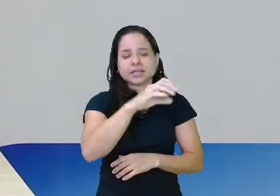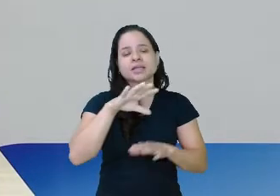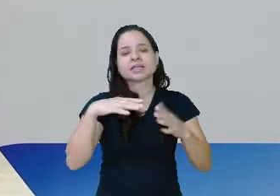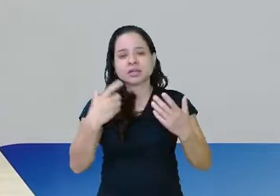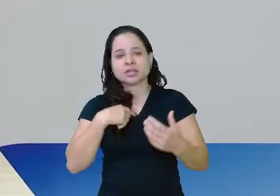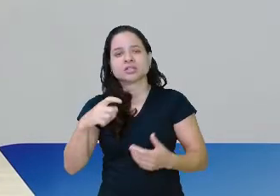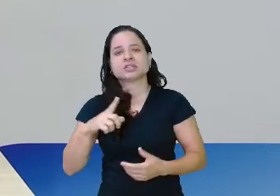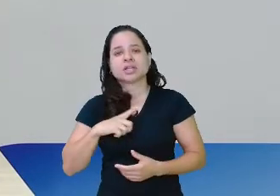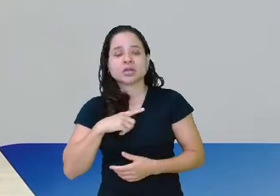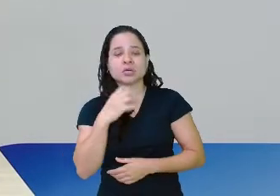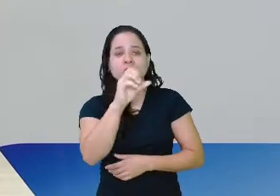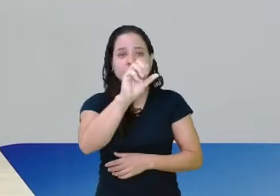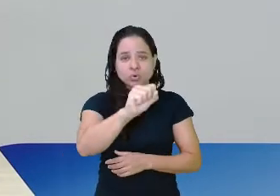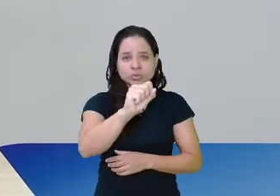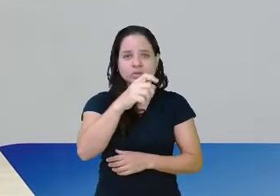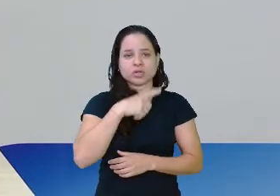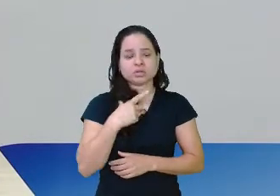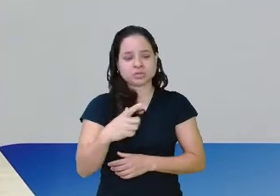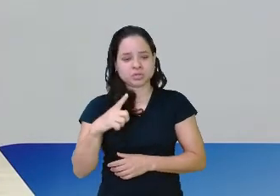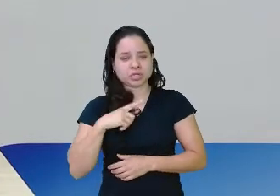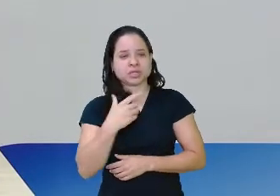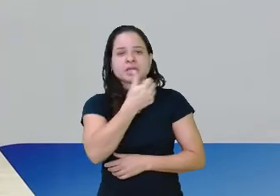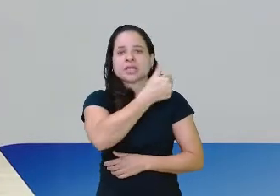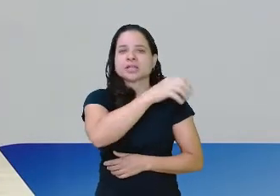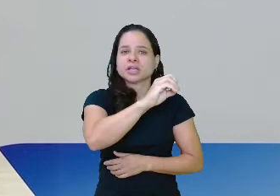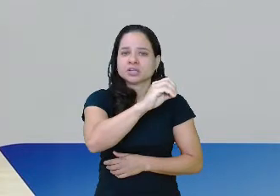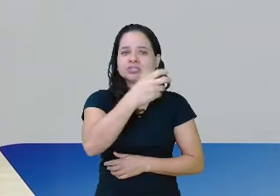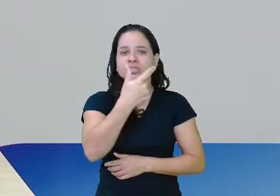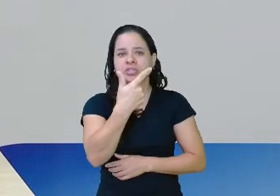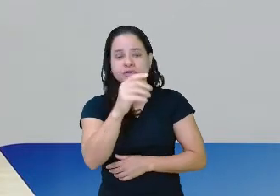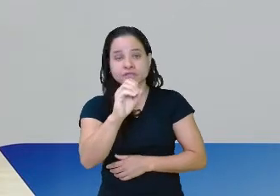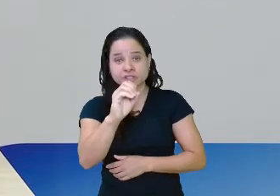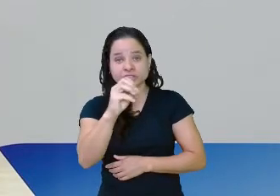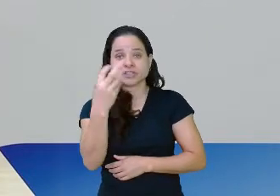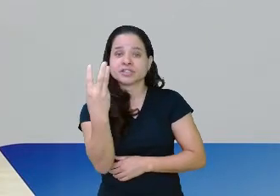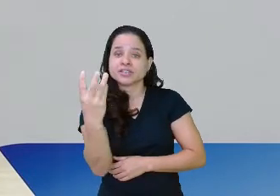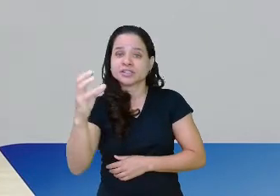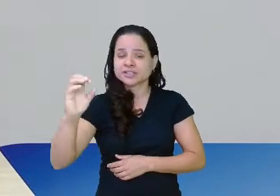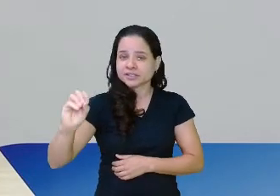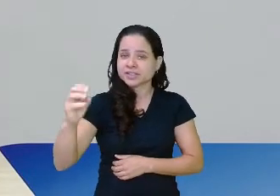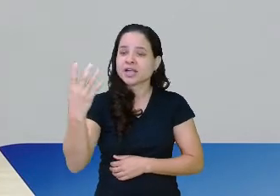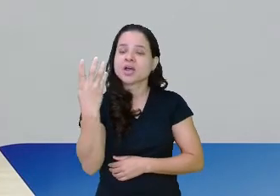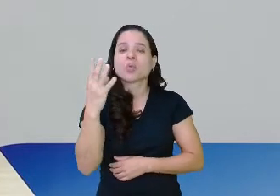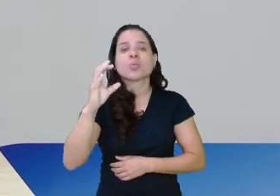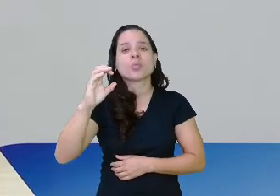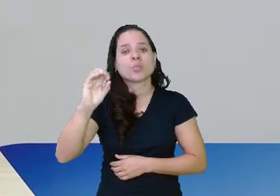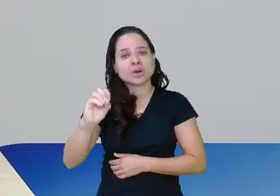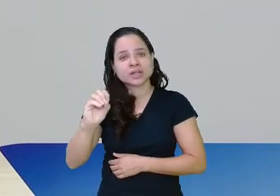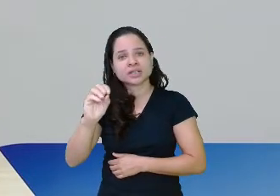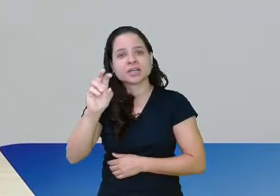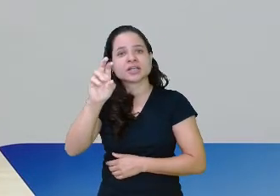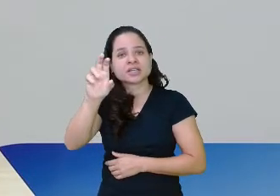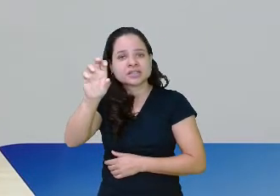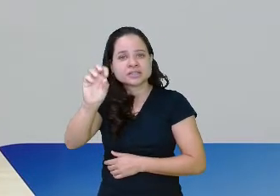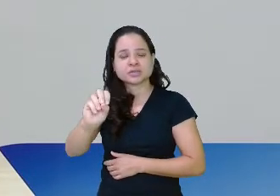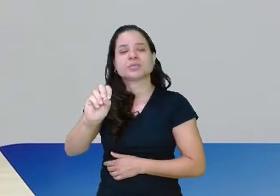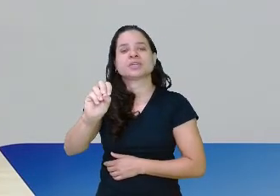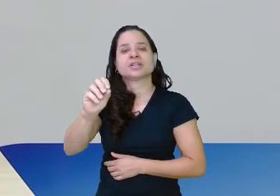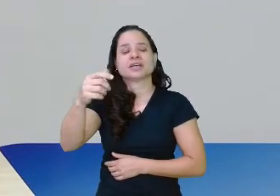então eu tenho 10, 20, 30, 40,